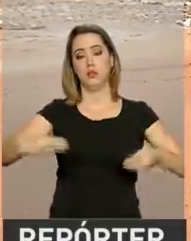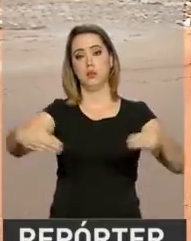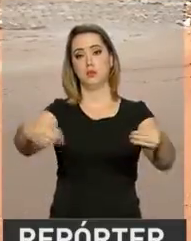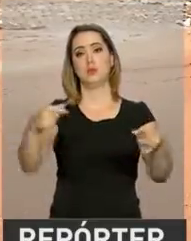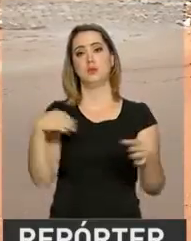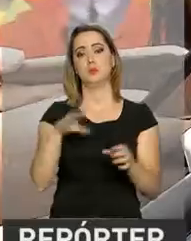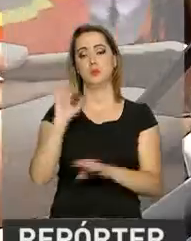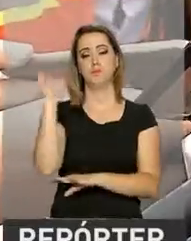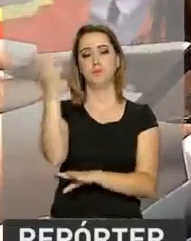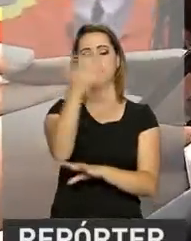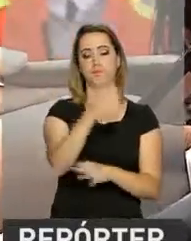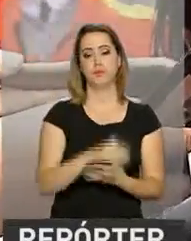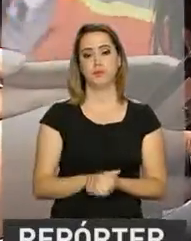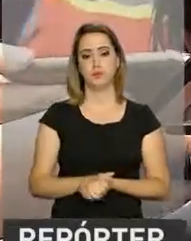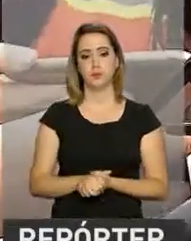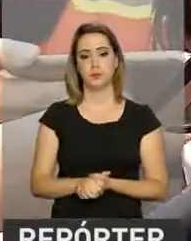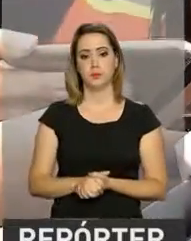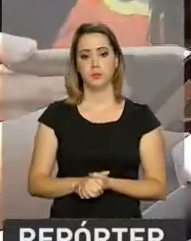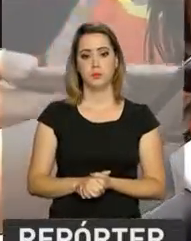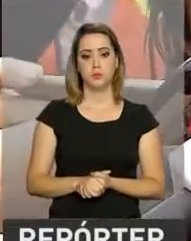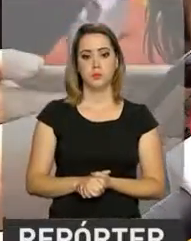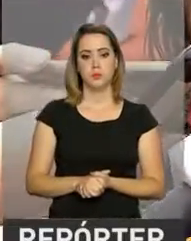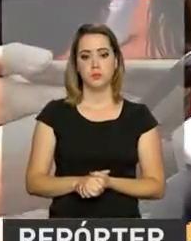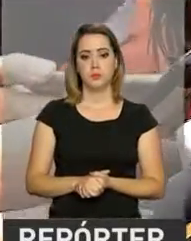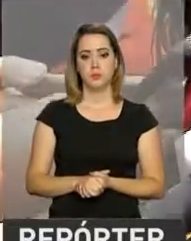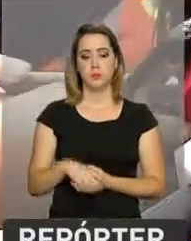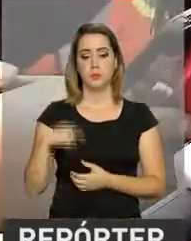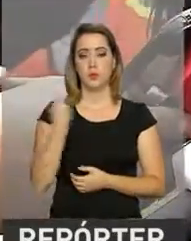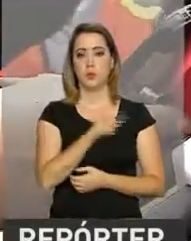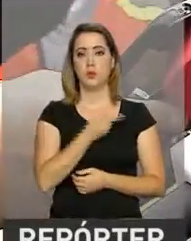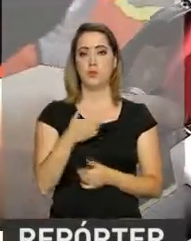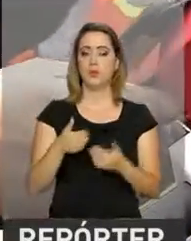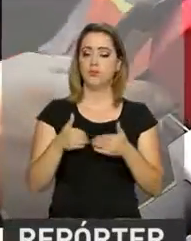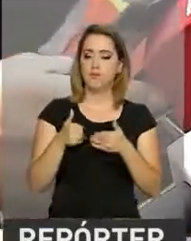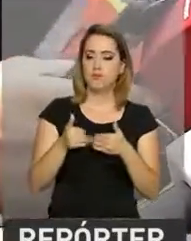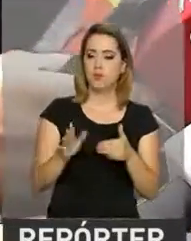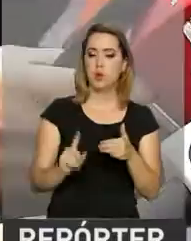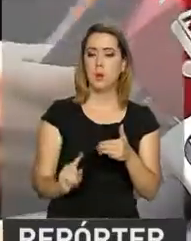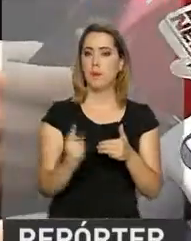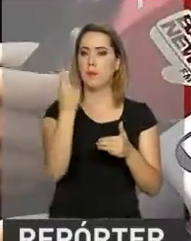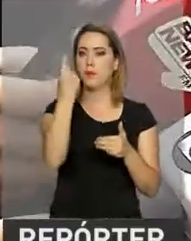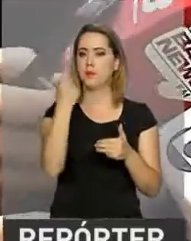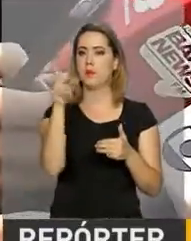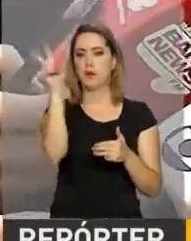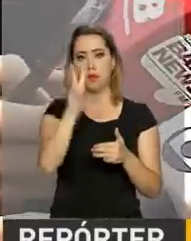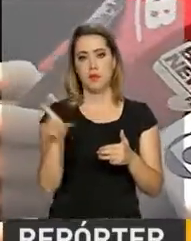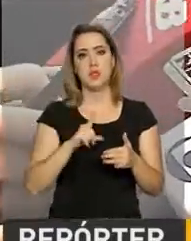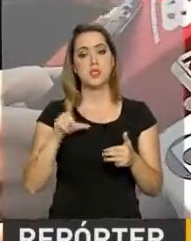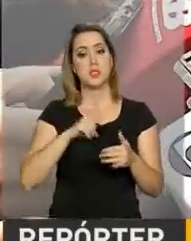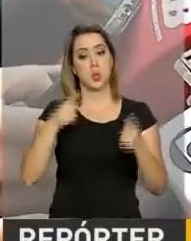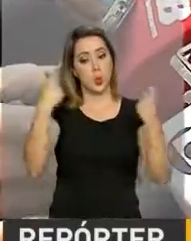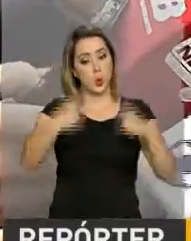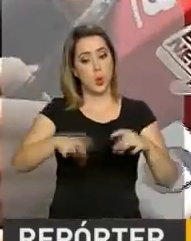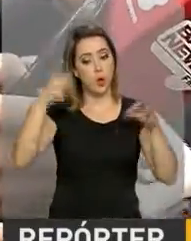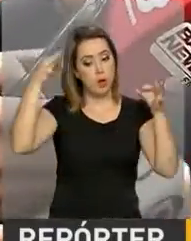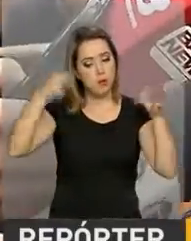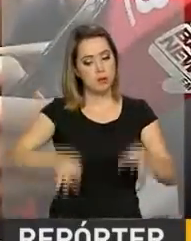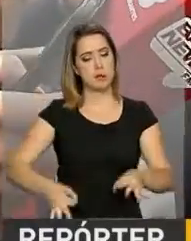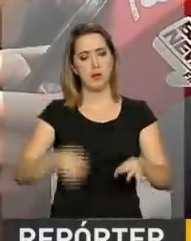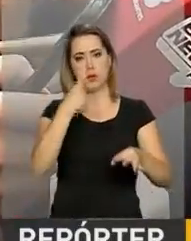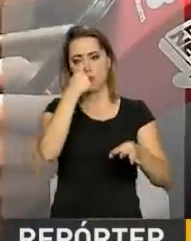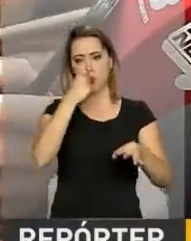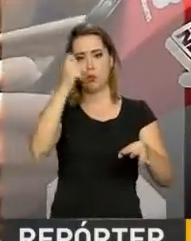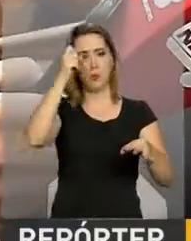ambiente nós estamos inaugurando o primeiro aterro sanitário da história dessa cidade começando a